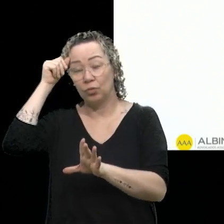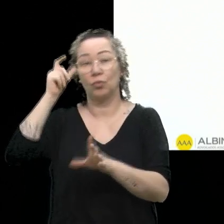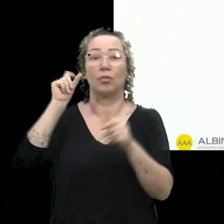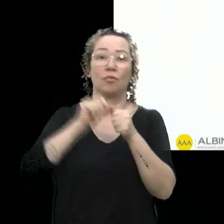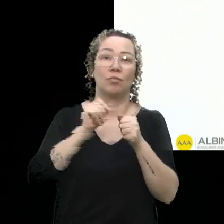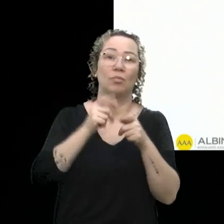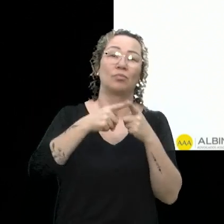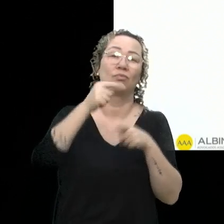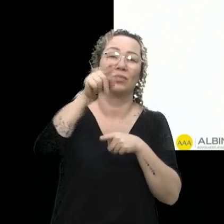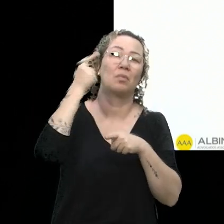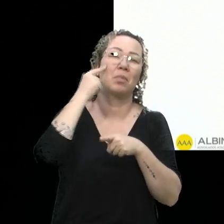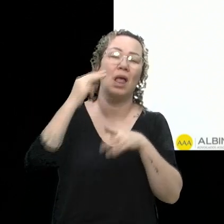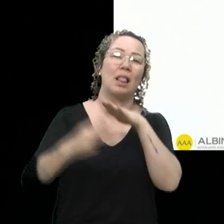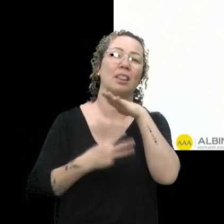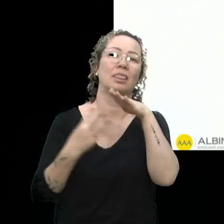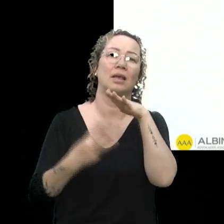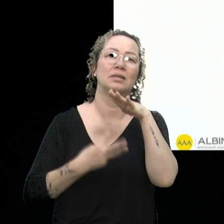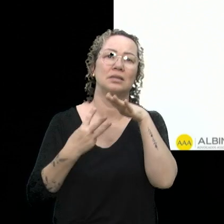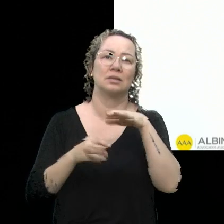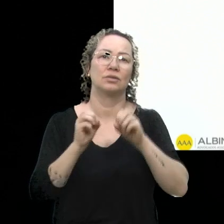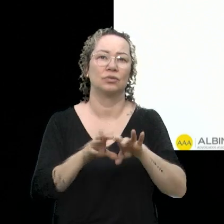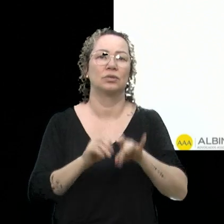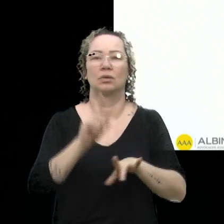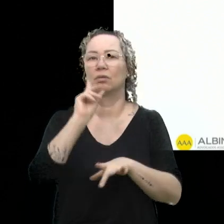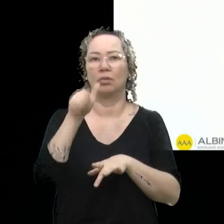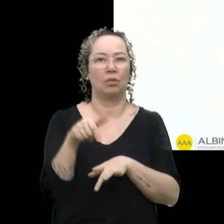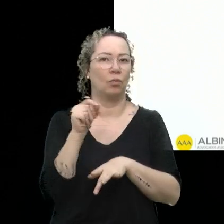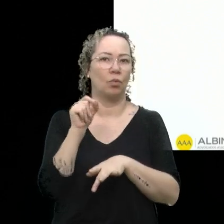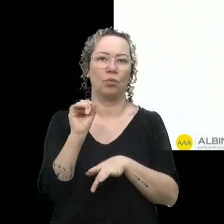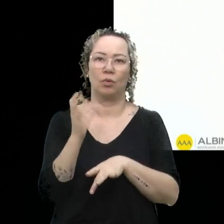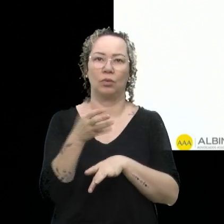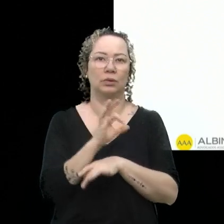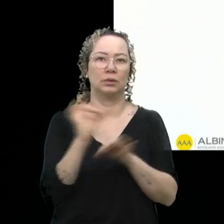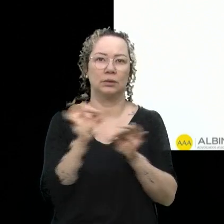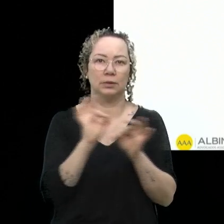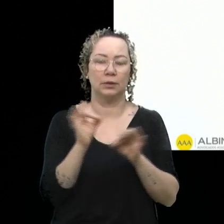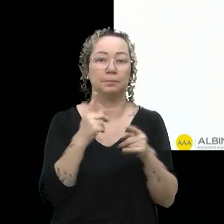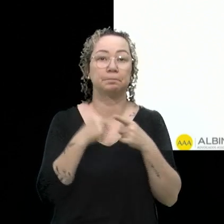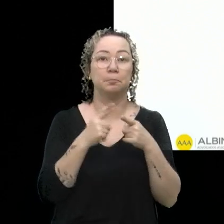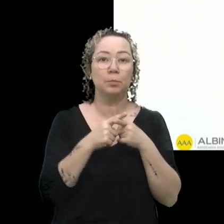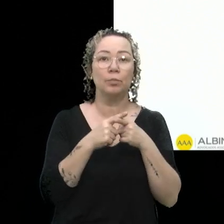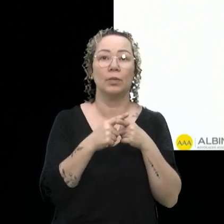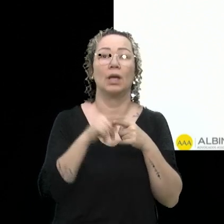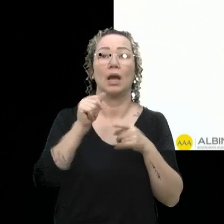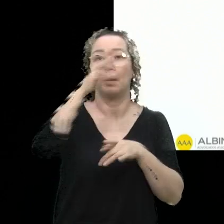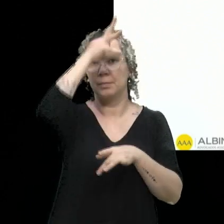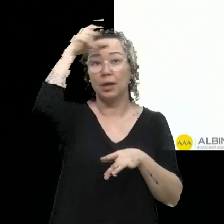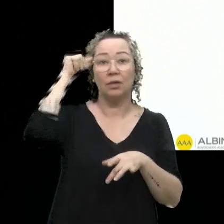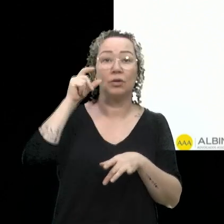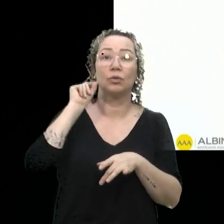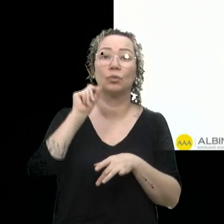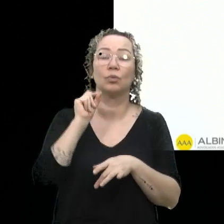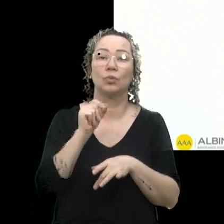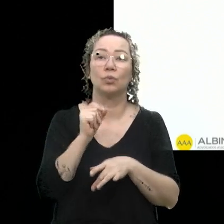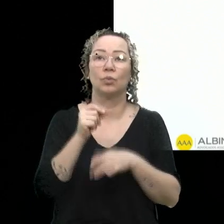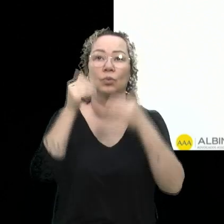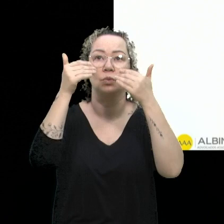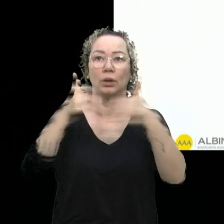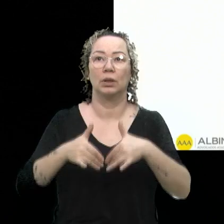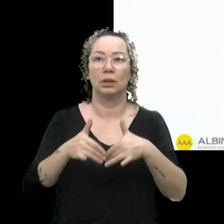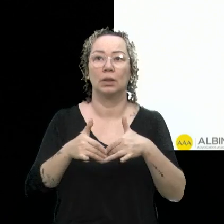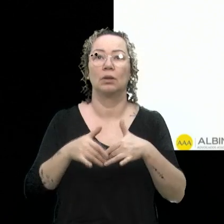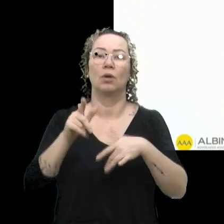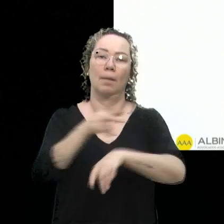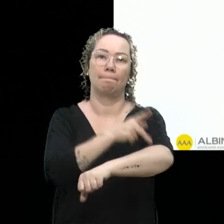terceirizando a questão da educação, e não é isso que vai acontecer, porque ficaria a cargo da prefeitura o serviço de natureza